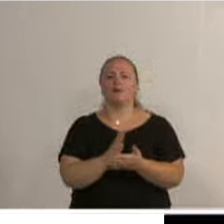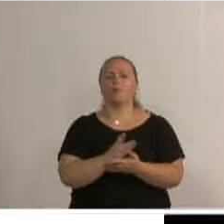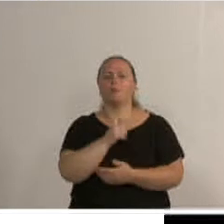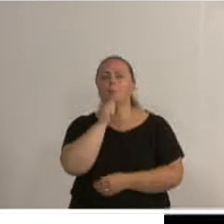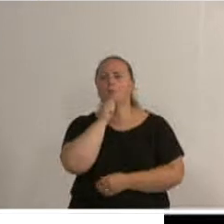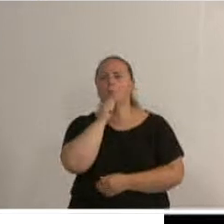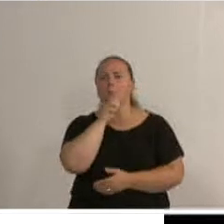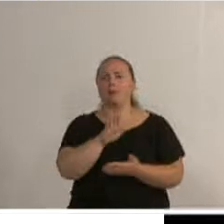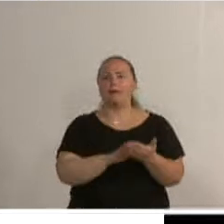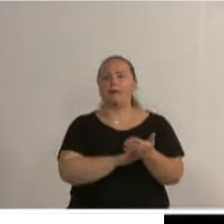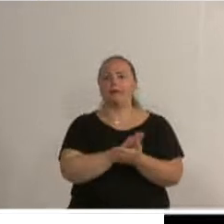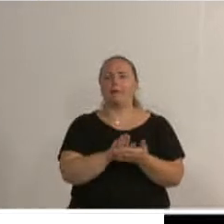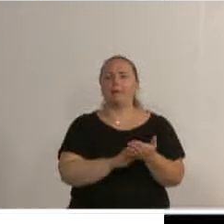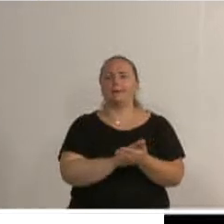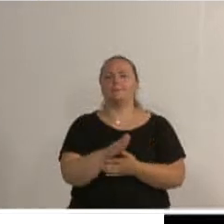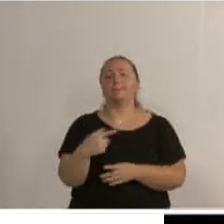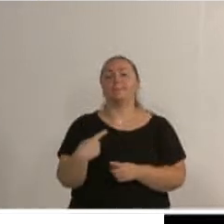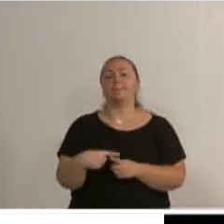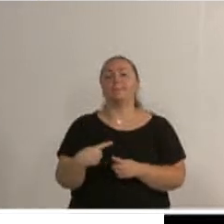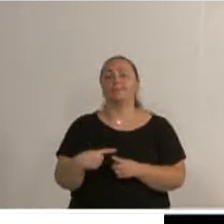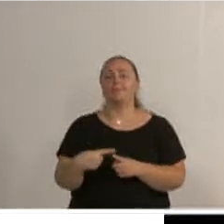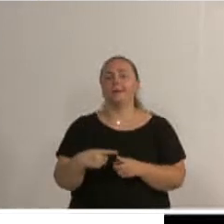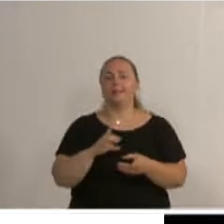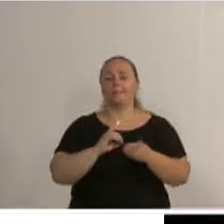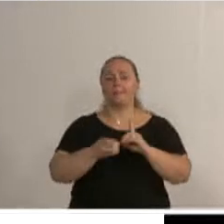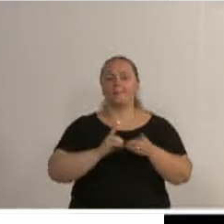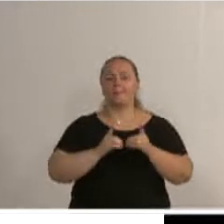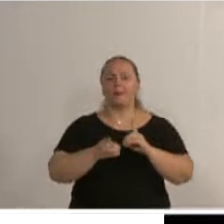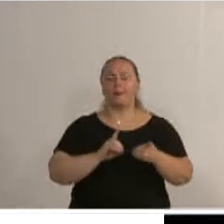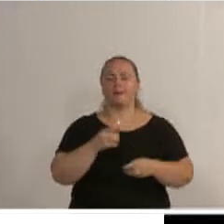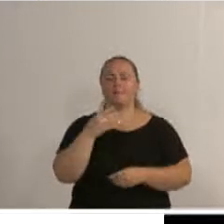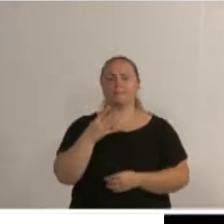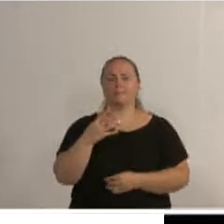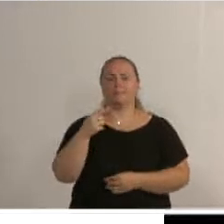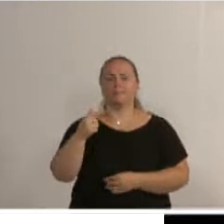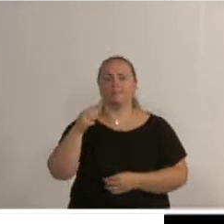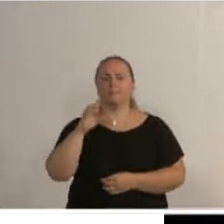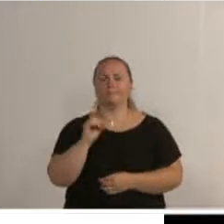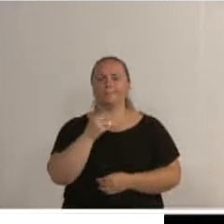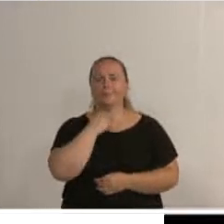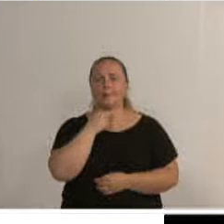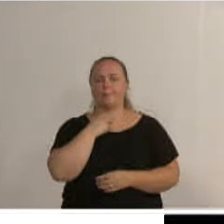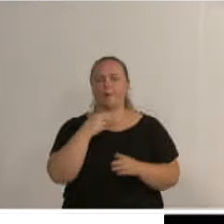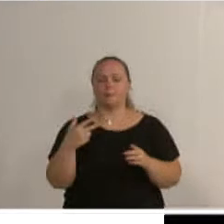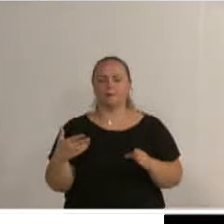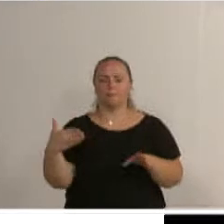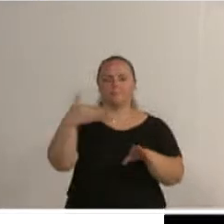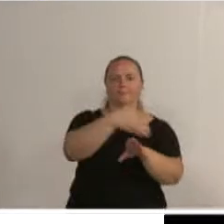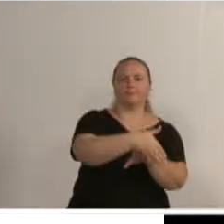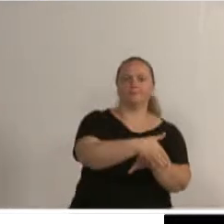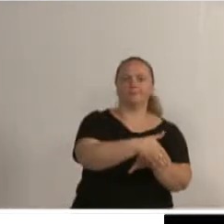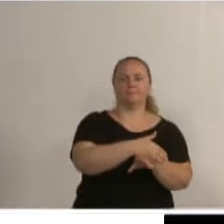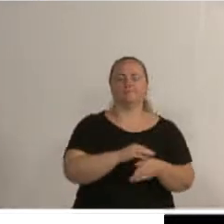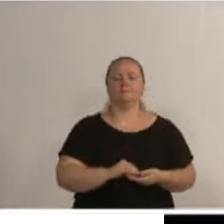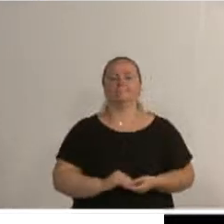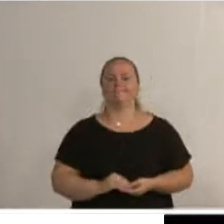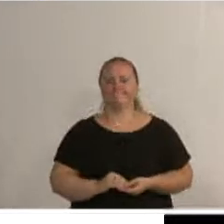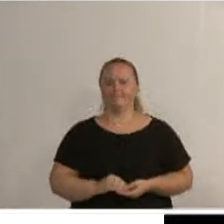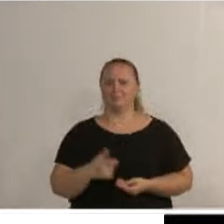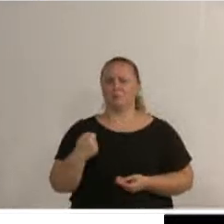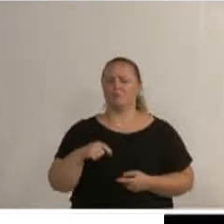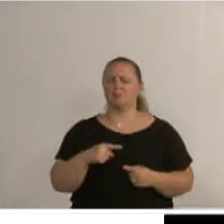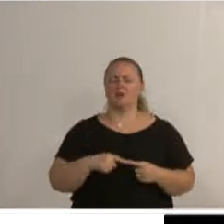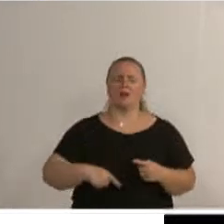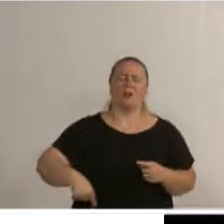da BR-470, que não tem como atravessar a BR. O veículo, o ônibus não pode atravessar a BR, então ele tem que fazer uma volta